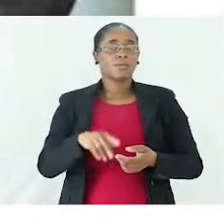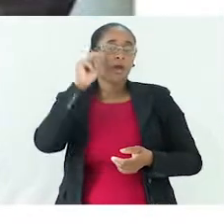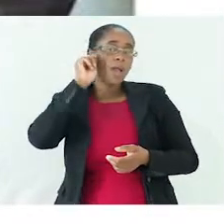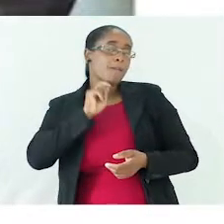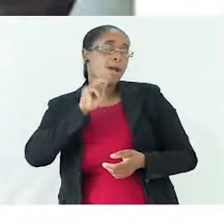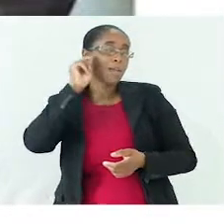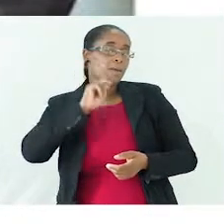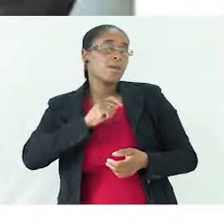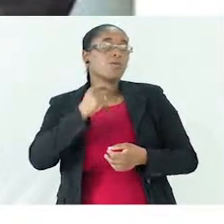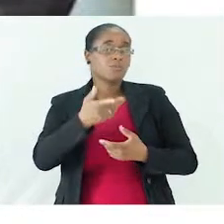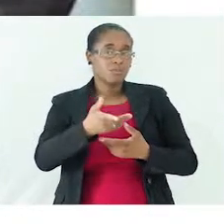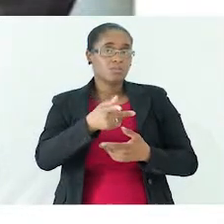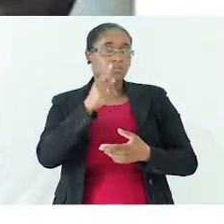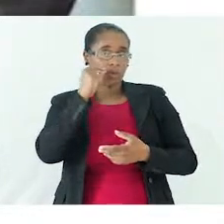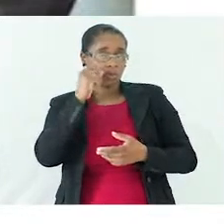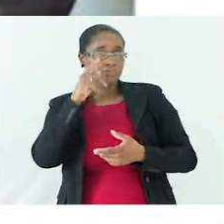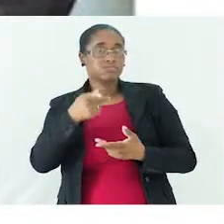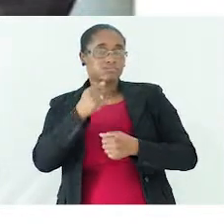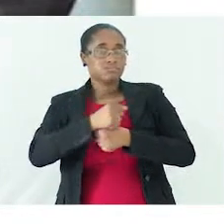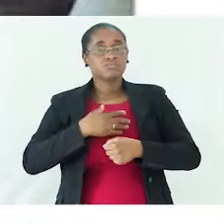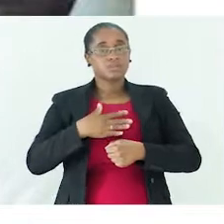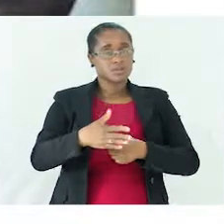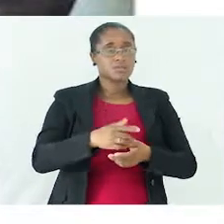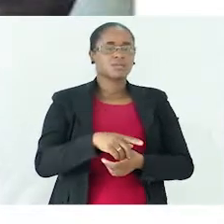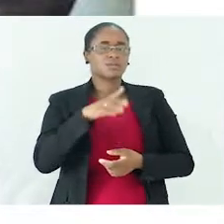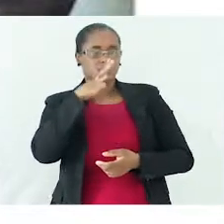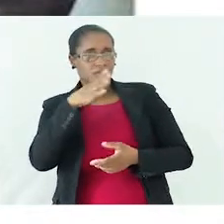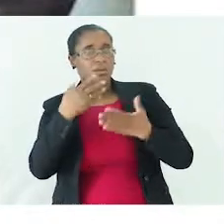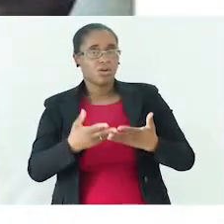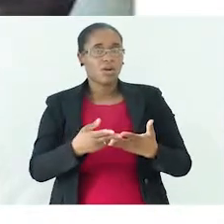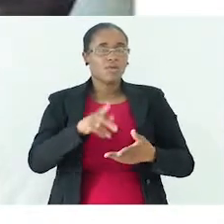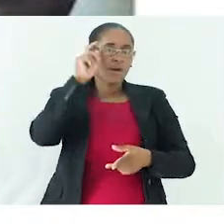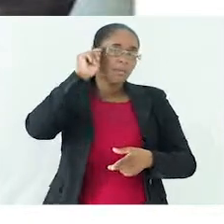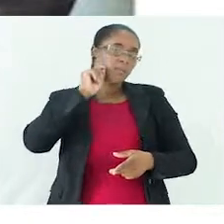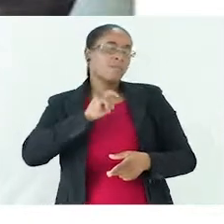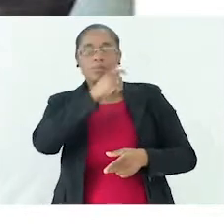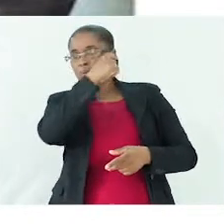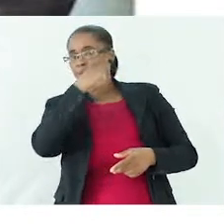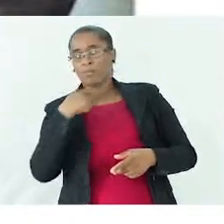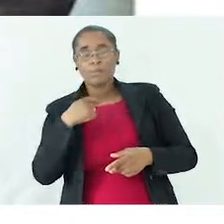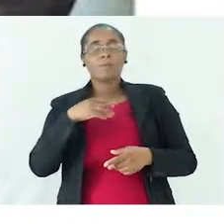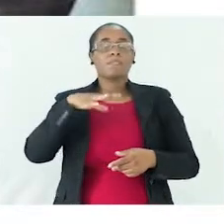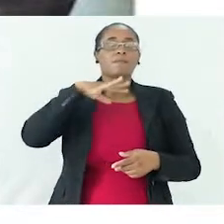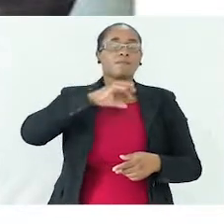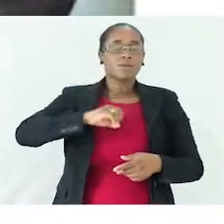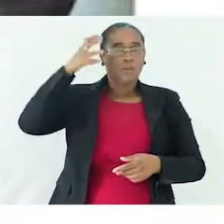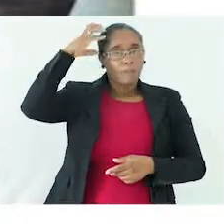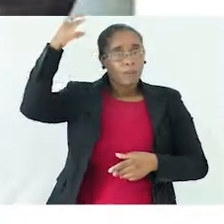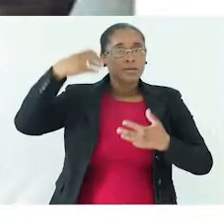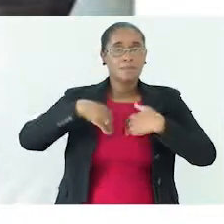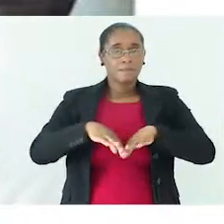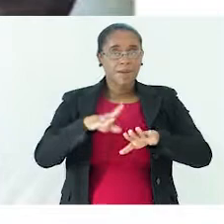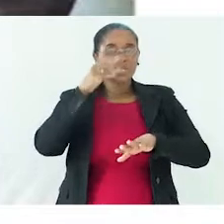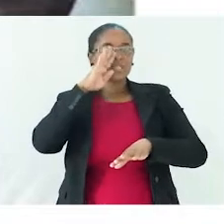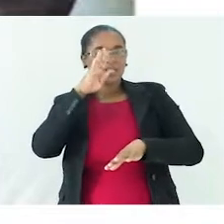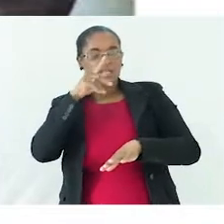e disse-lhe que passaria a barbear o príncipe, mas se ele, entretanto, dissesse a